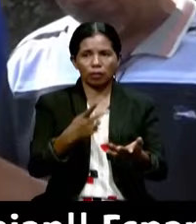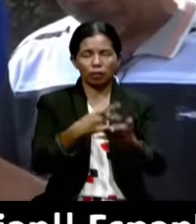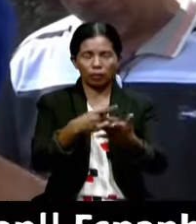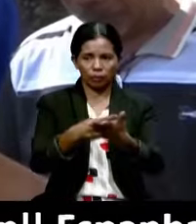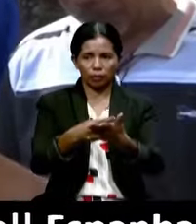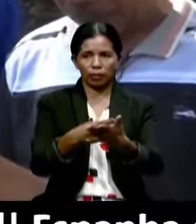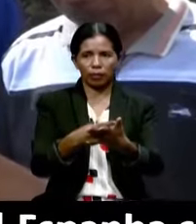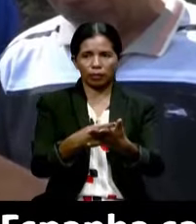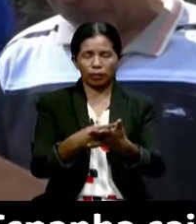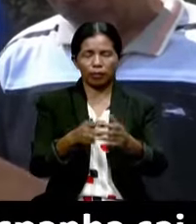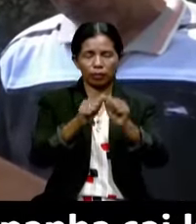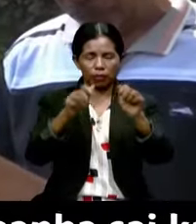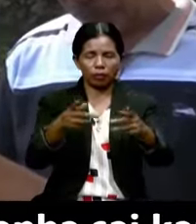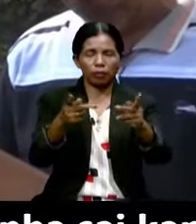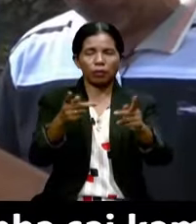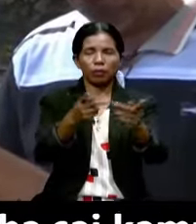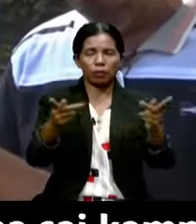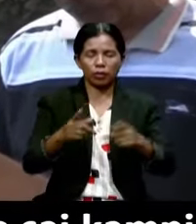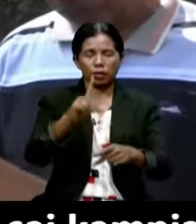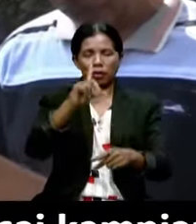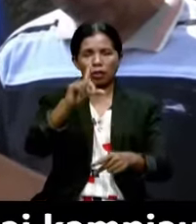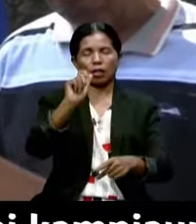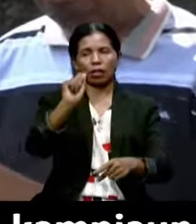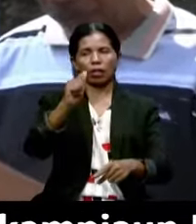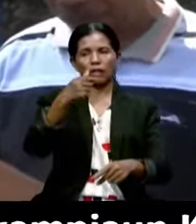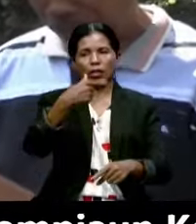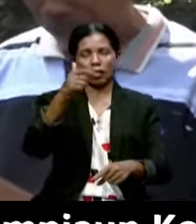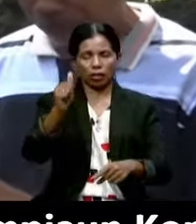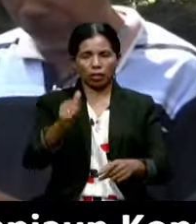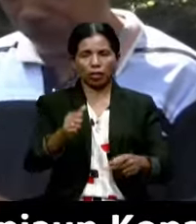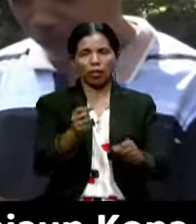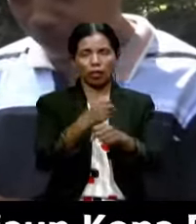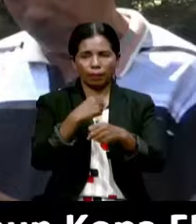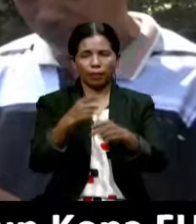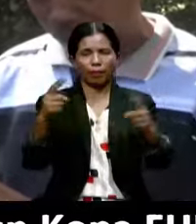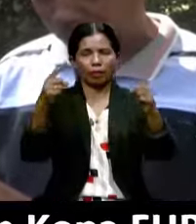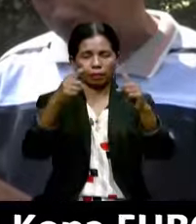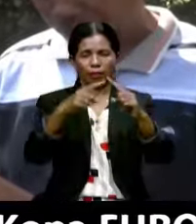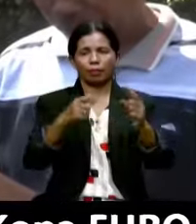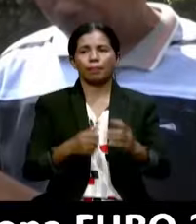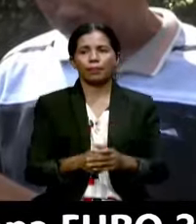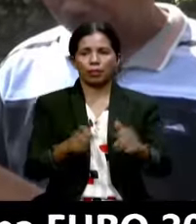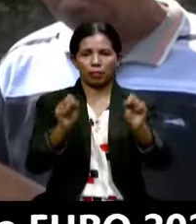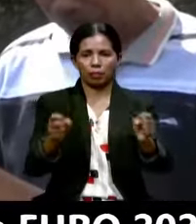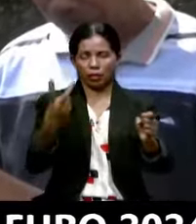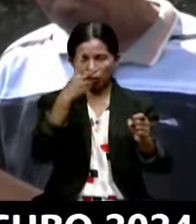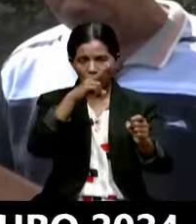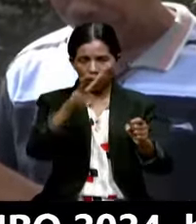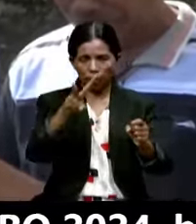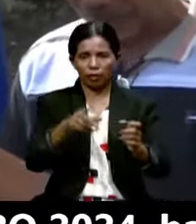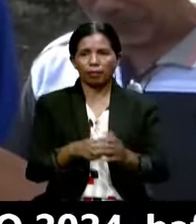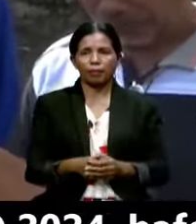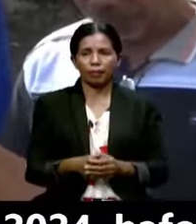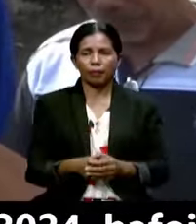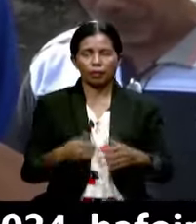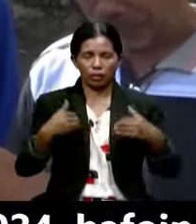sua administrador posto administrativo Laga, que dirige, a sua excelência. I bele mai are I